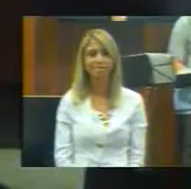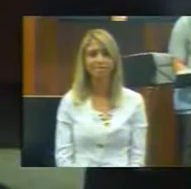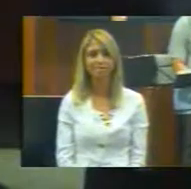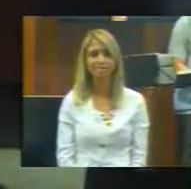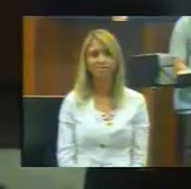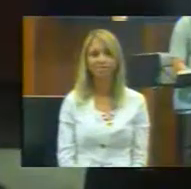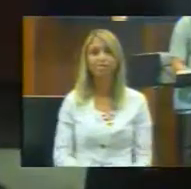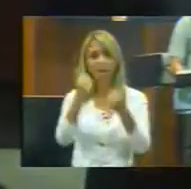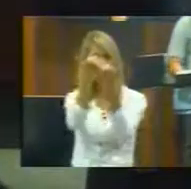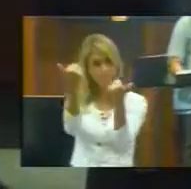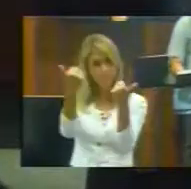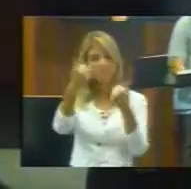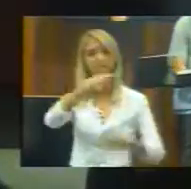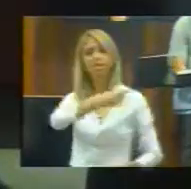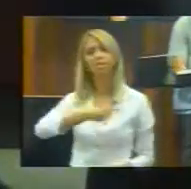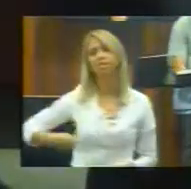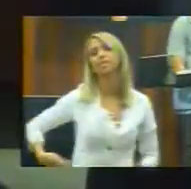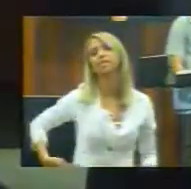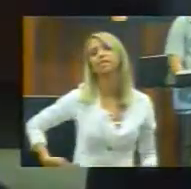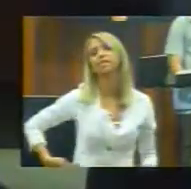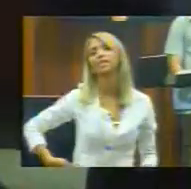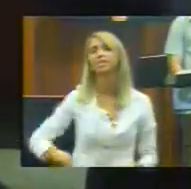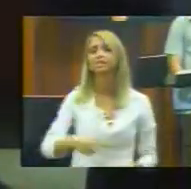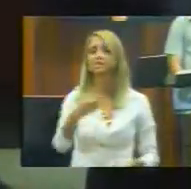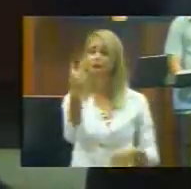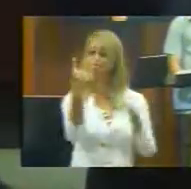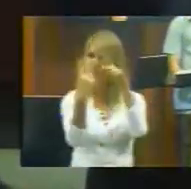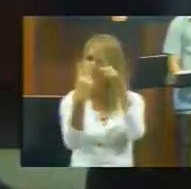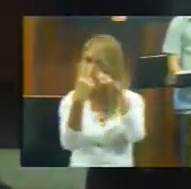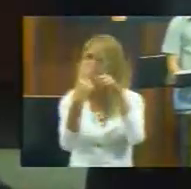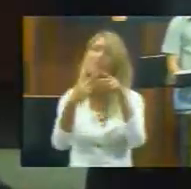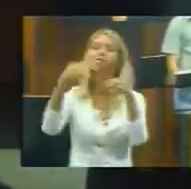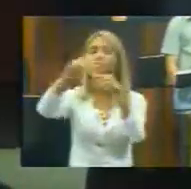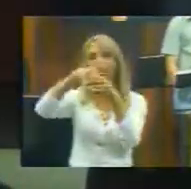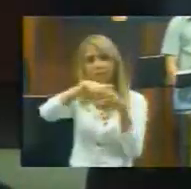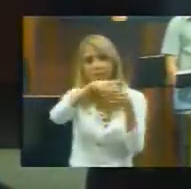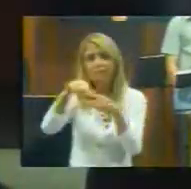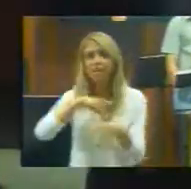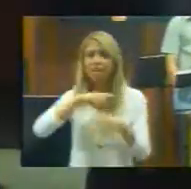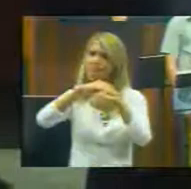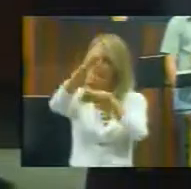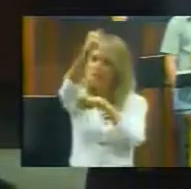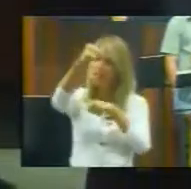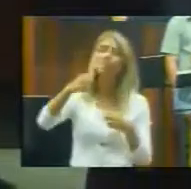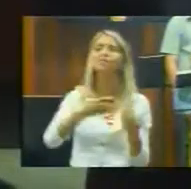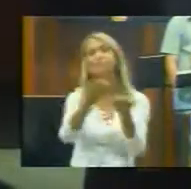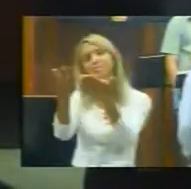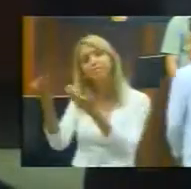O vice-presidente, segundo mais votado, Saulo Christian.